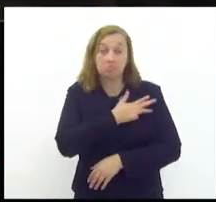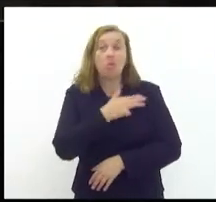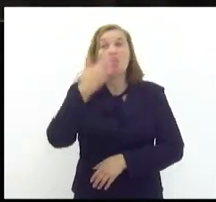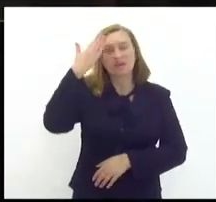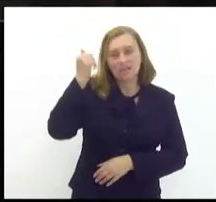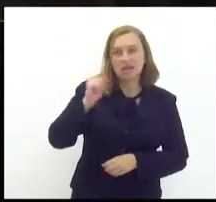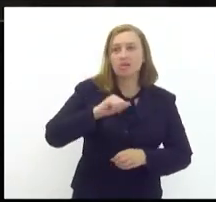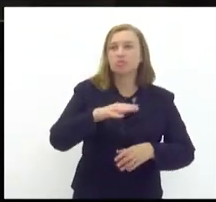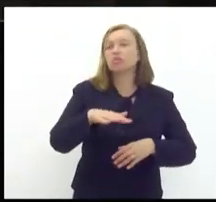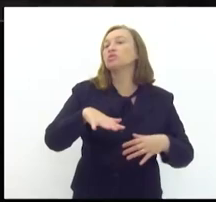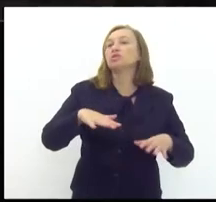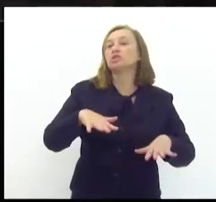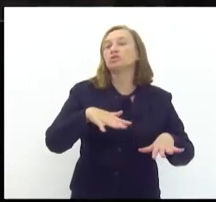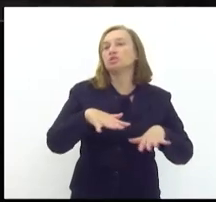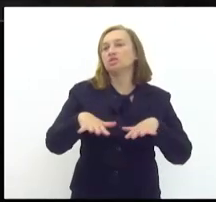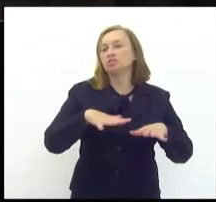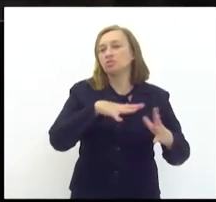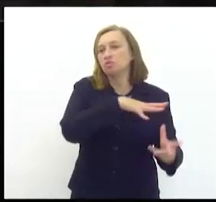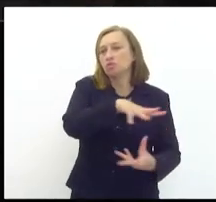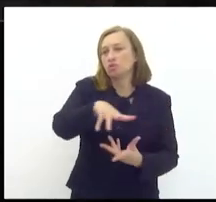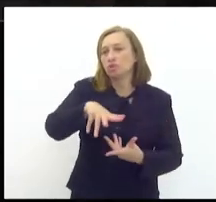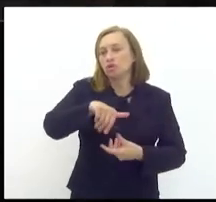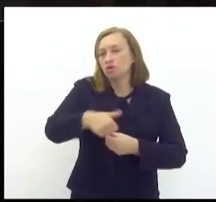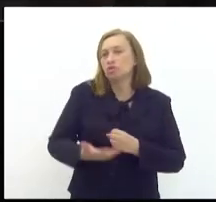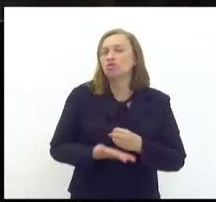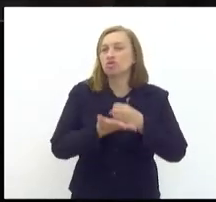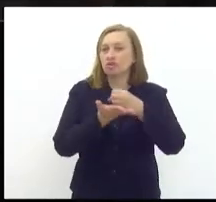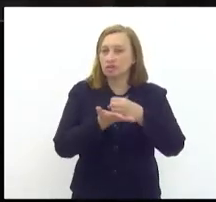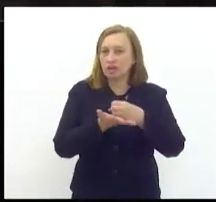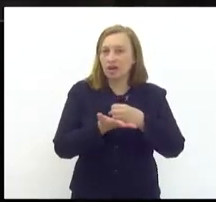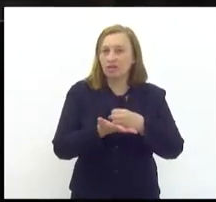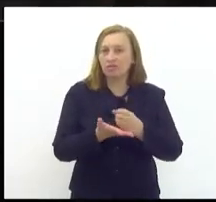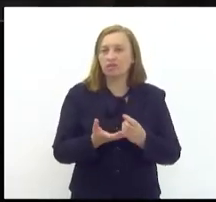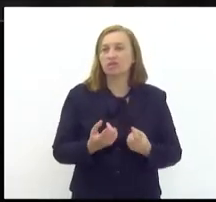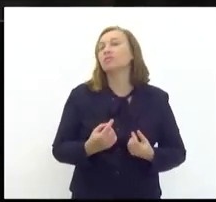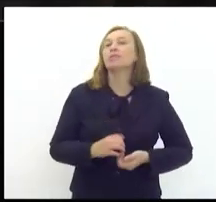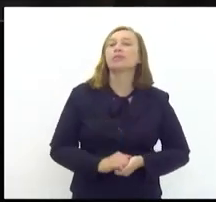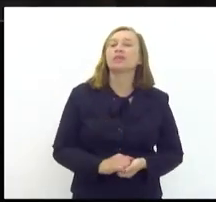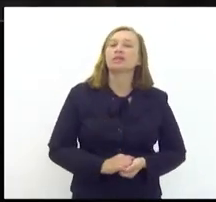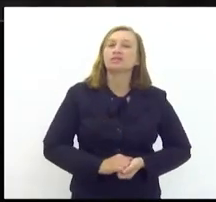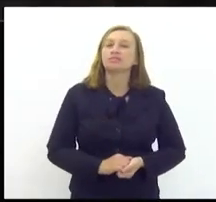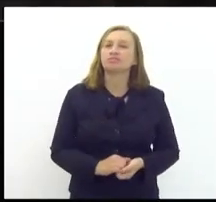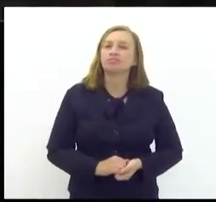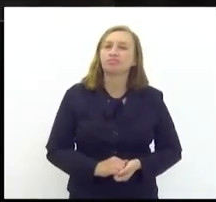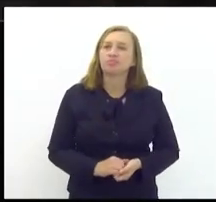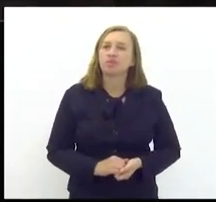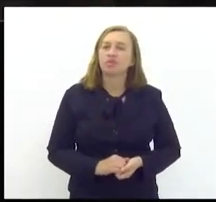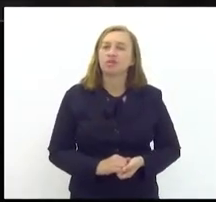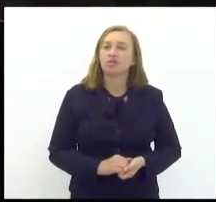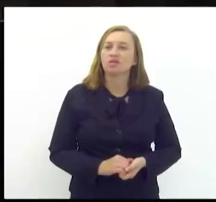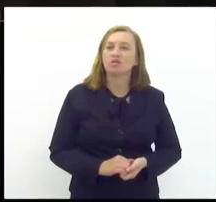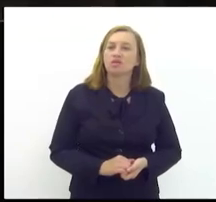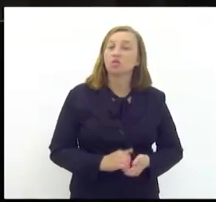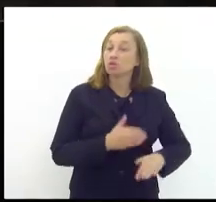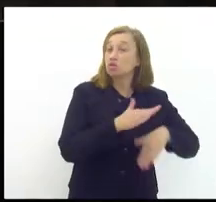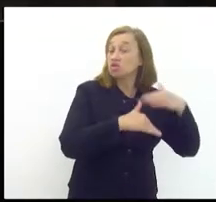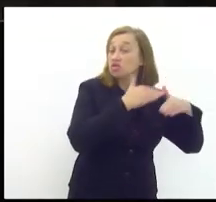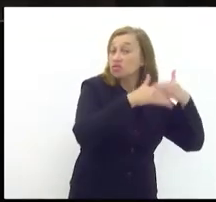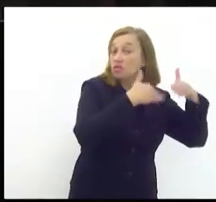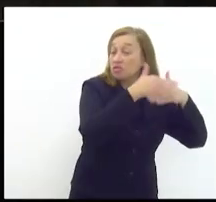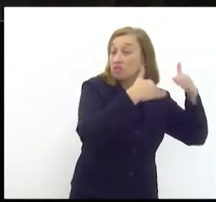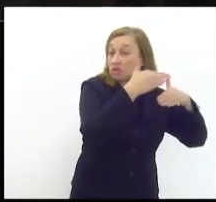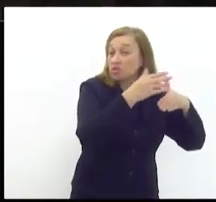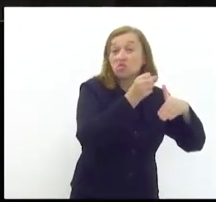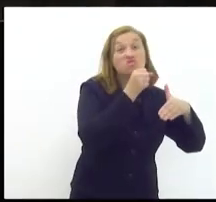sustentável é a síntese possível da contradição dialética entre os velhos desenvolvimentos